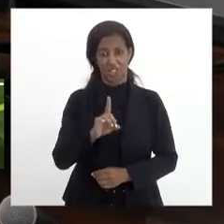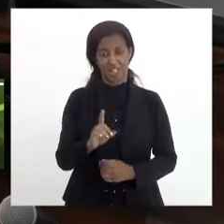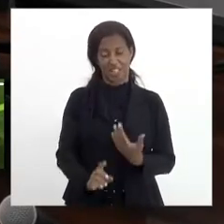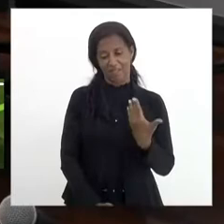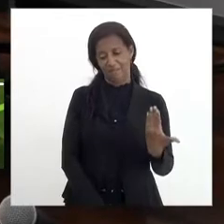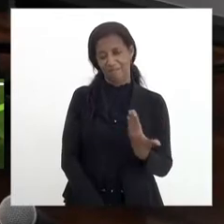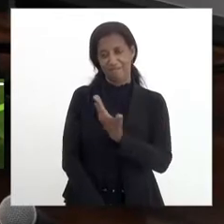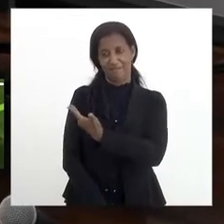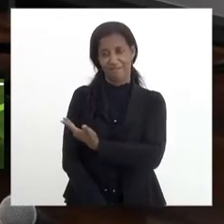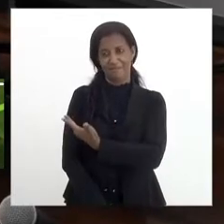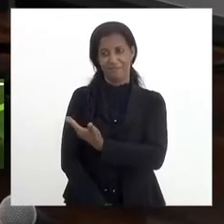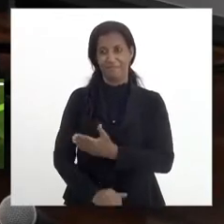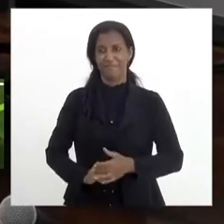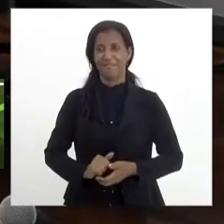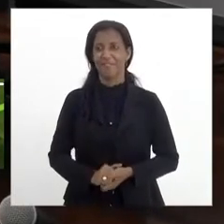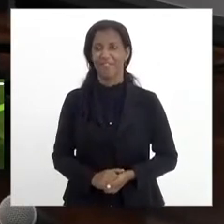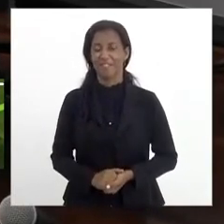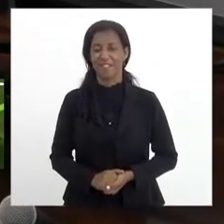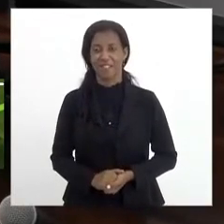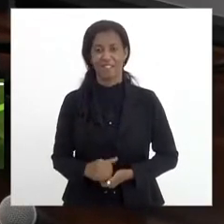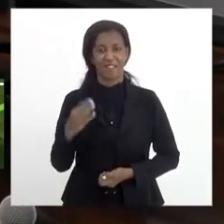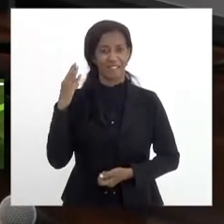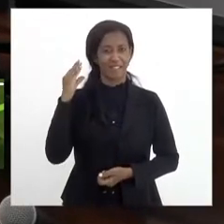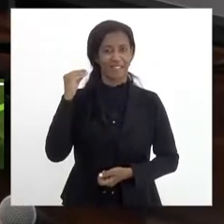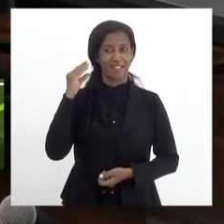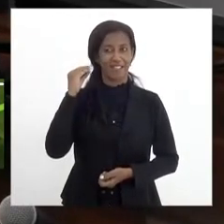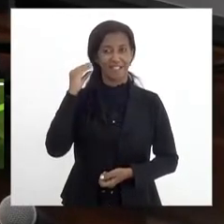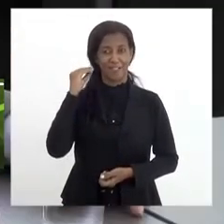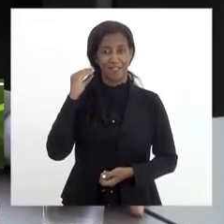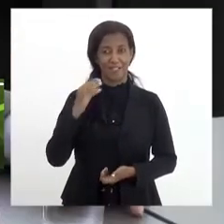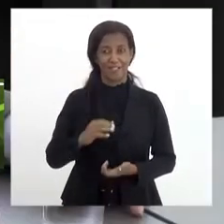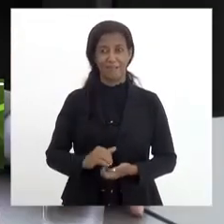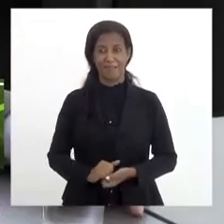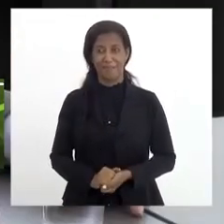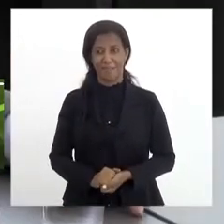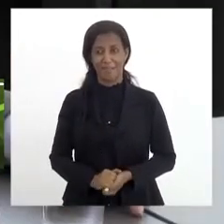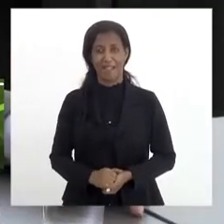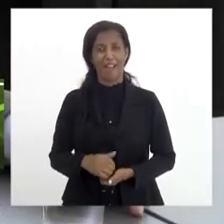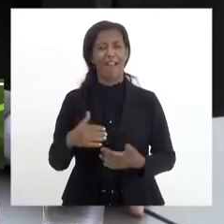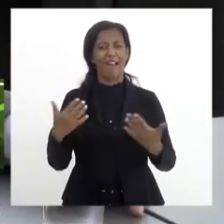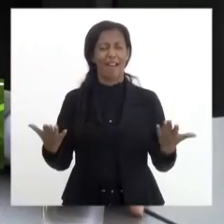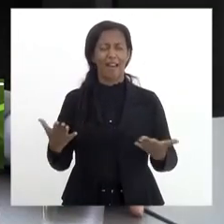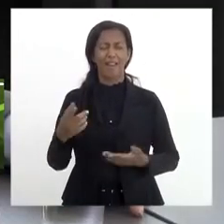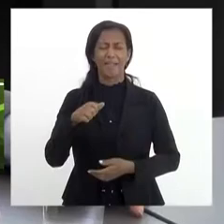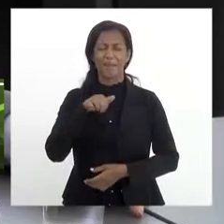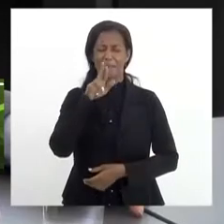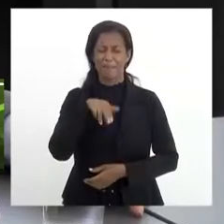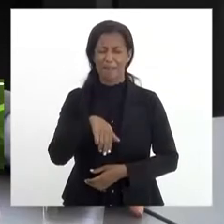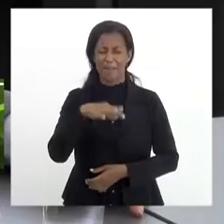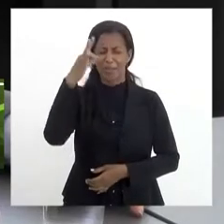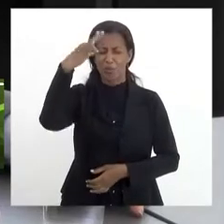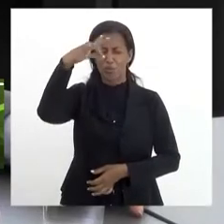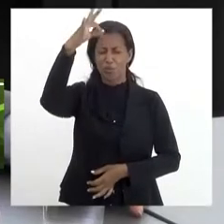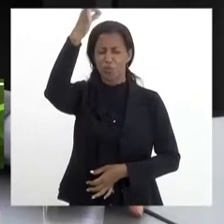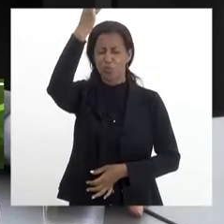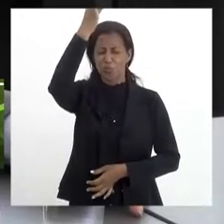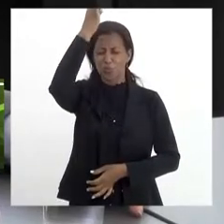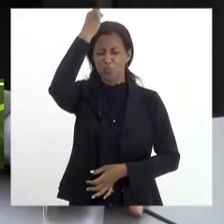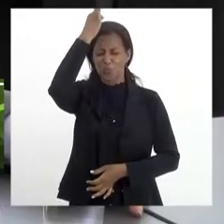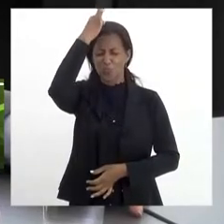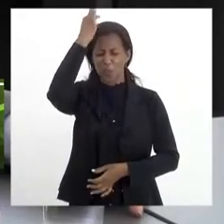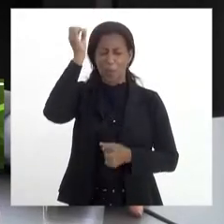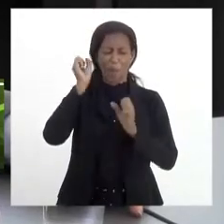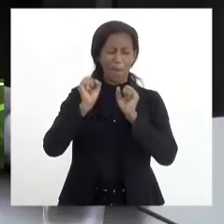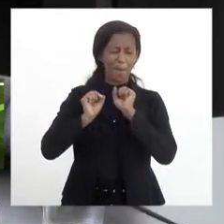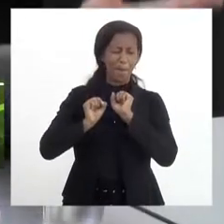do... Está dizendo que... Eu... Ainda baixo, ainda bem que o senhor reconhece que o Espírito Santo pode